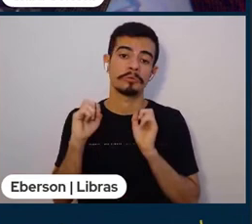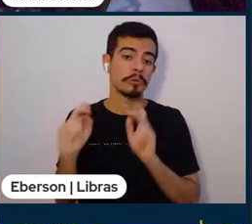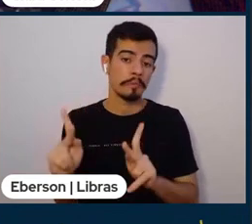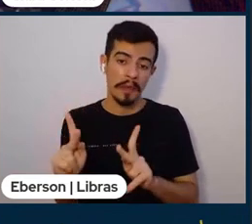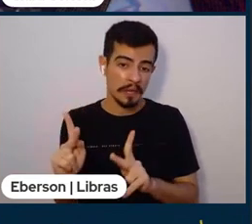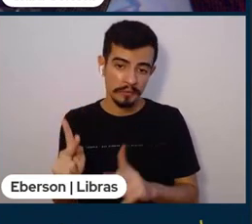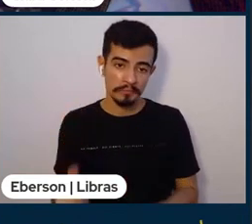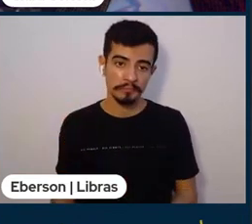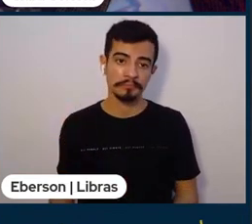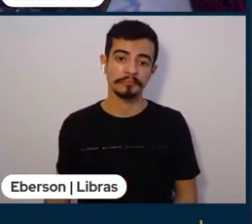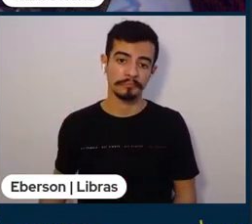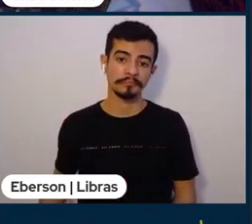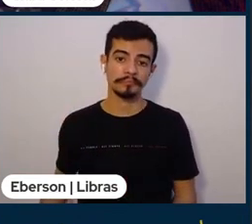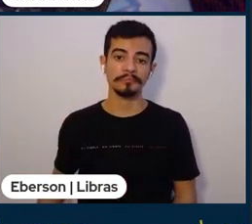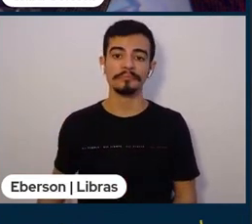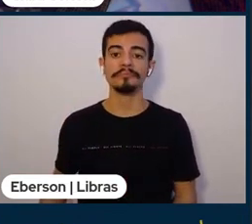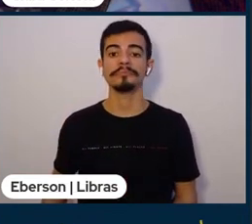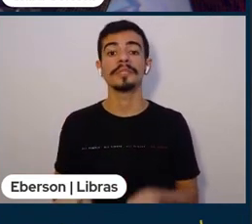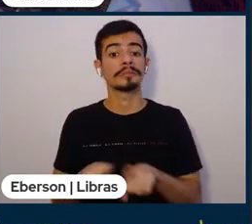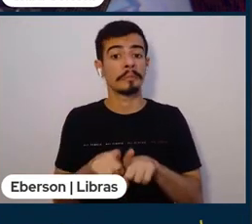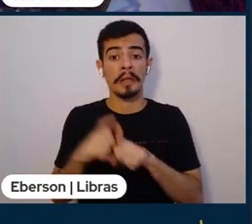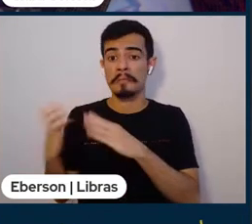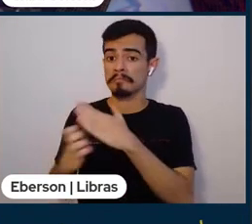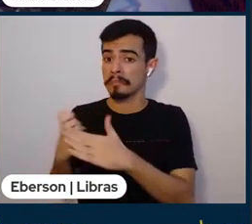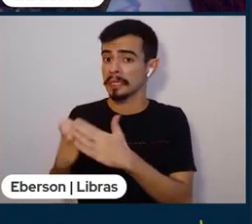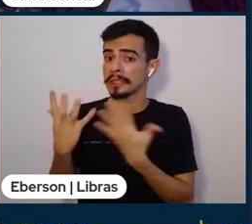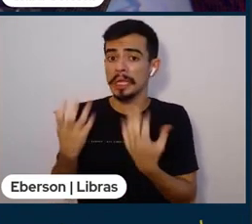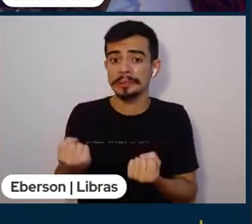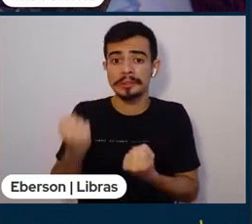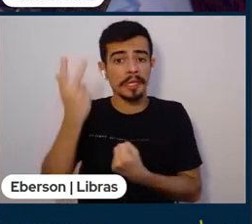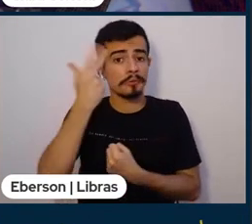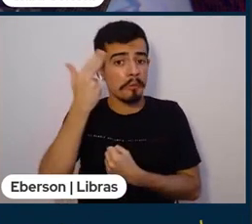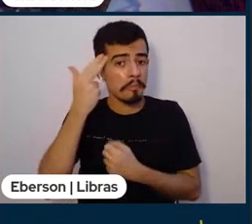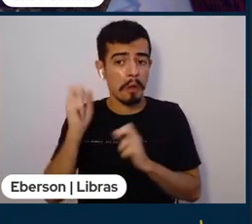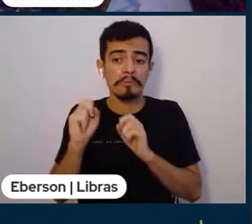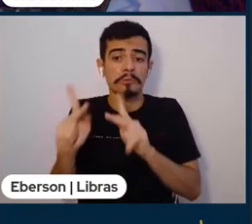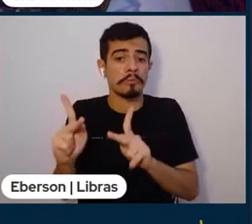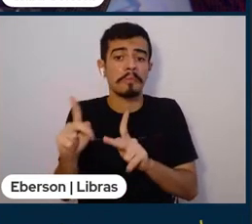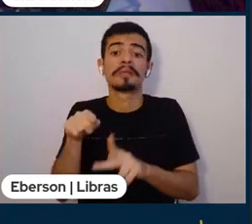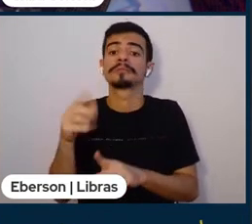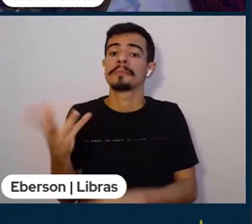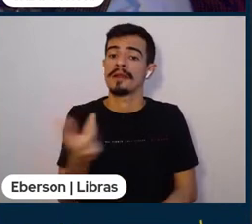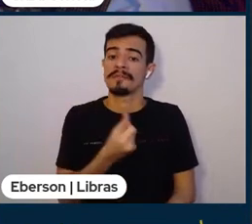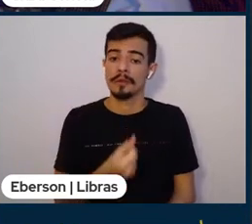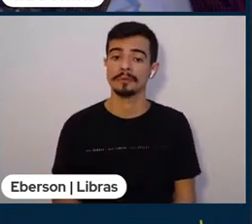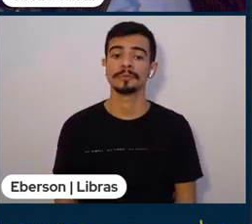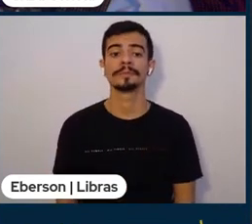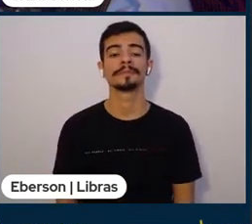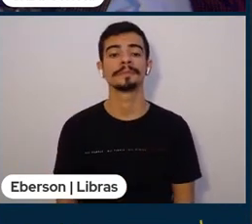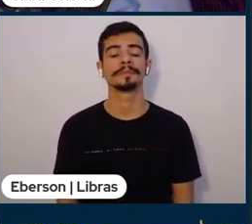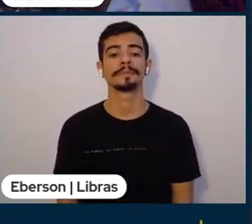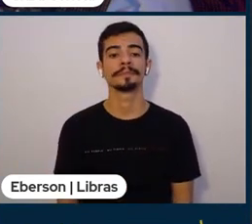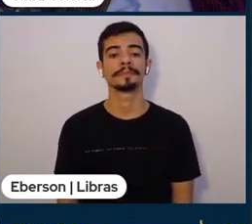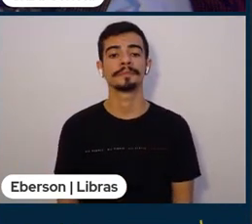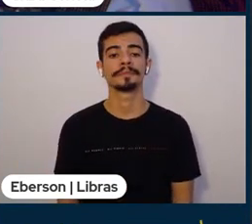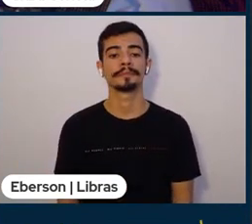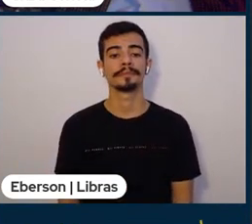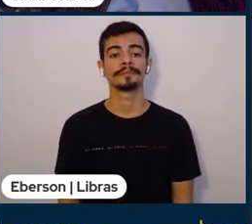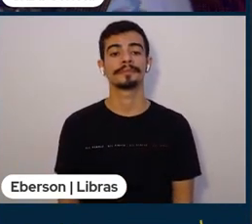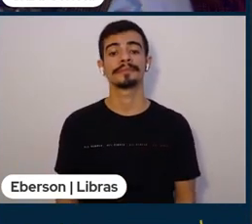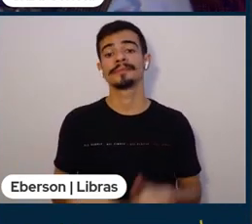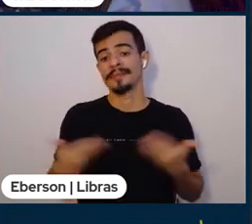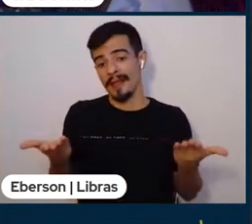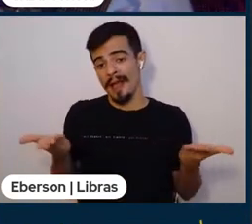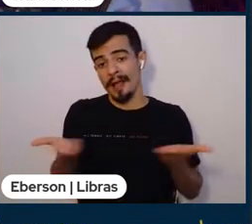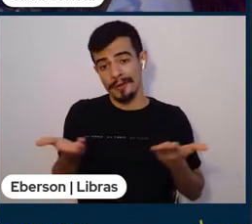Tudo bem pela empresa também, sabe? Então, isso que eu acho que é sensacional. Gente, eu vou encerrar